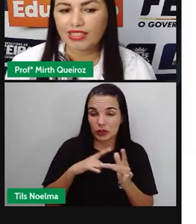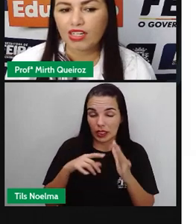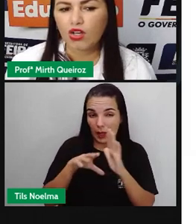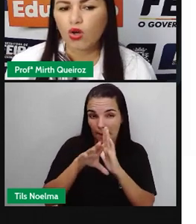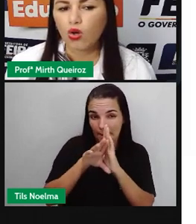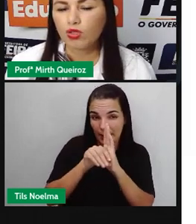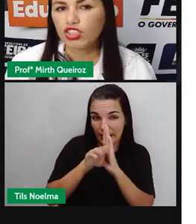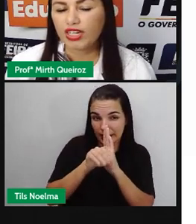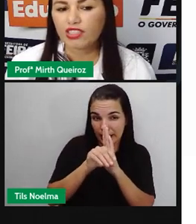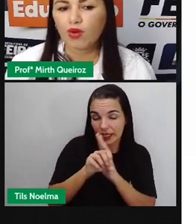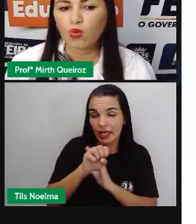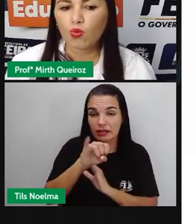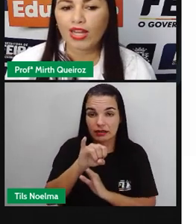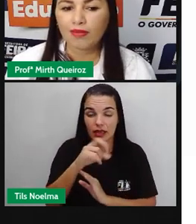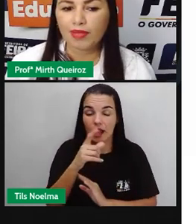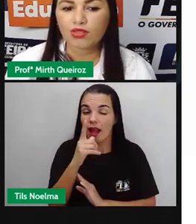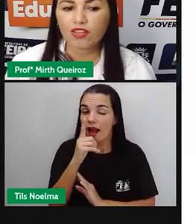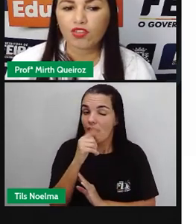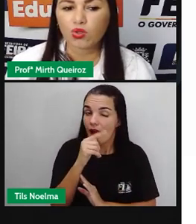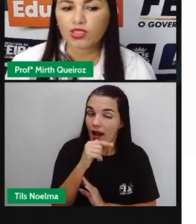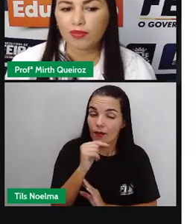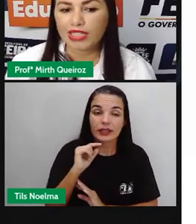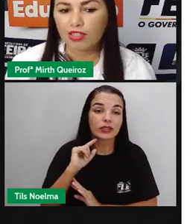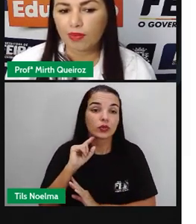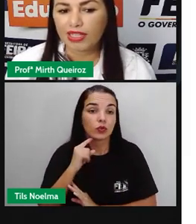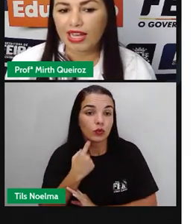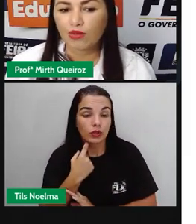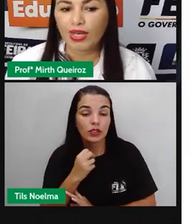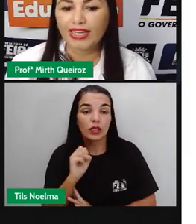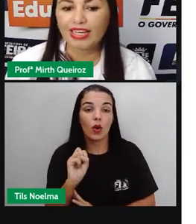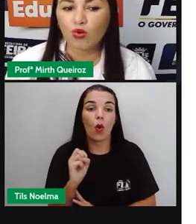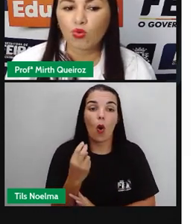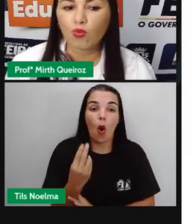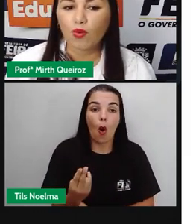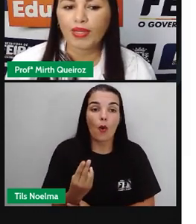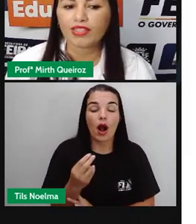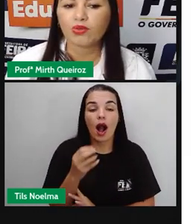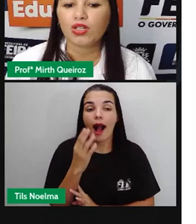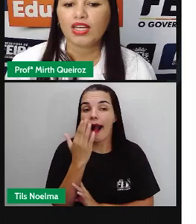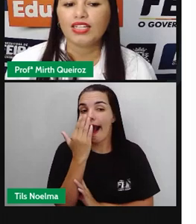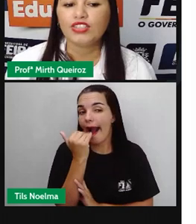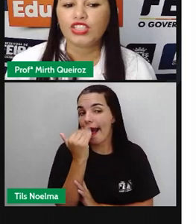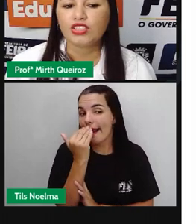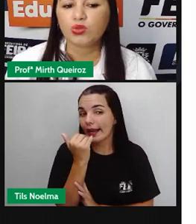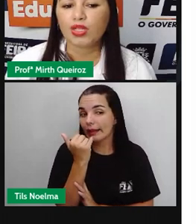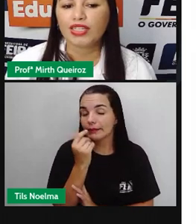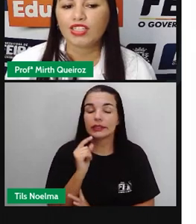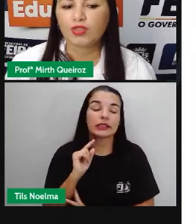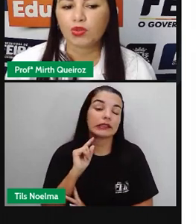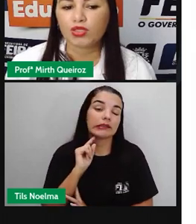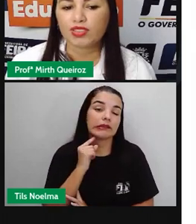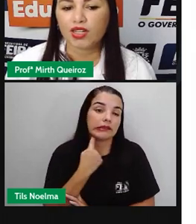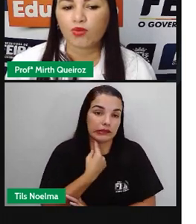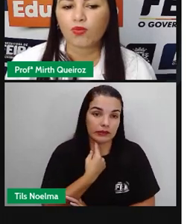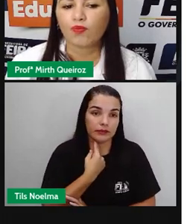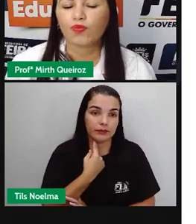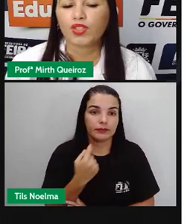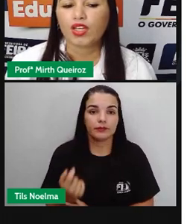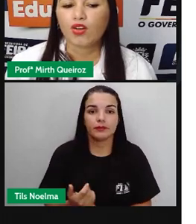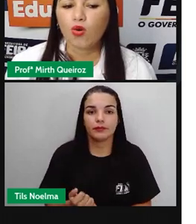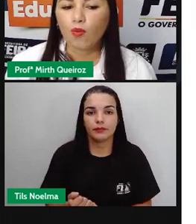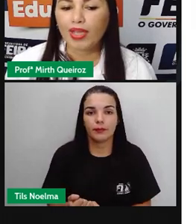água contaminada ou ingerido algum alimento que foi contaminado pela água em algum e diz sua linha de